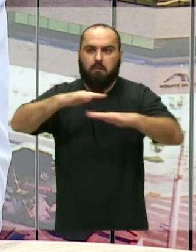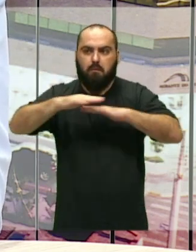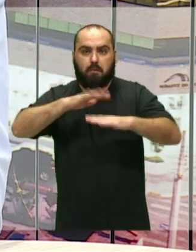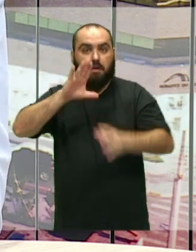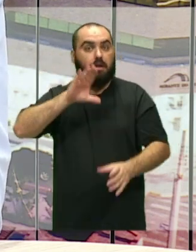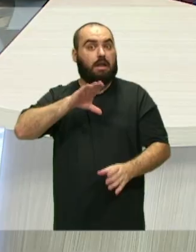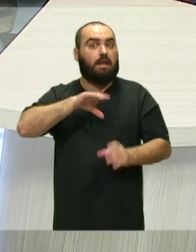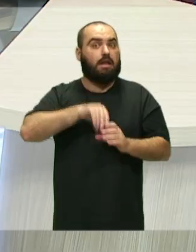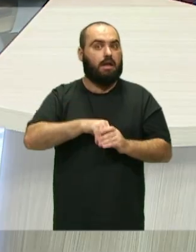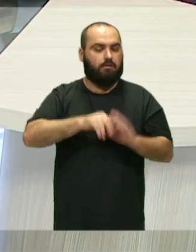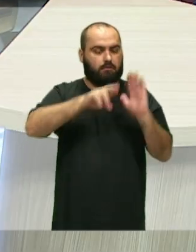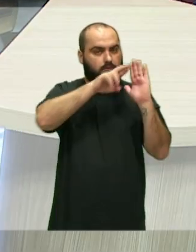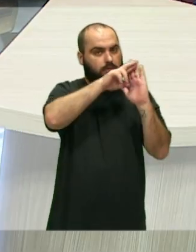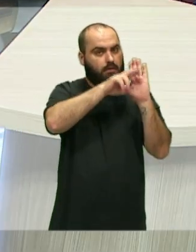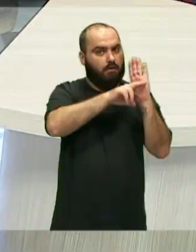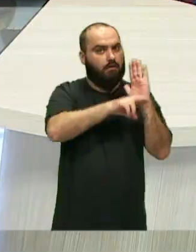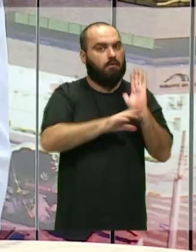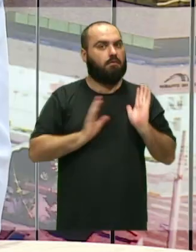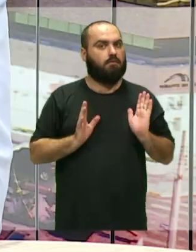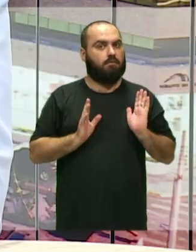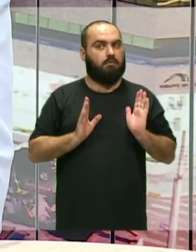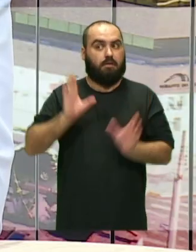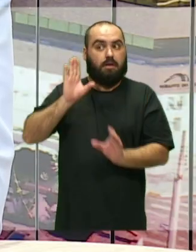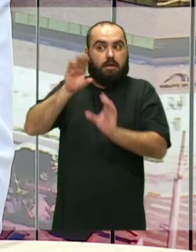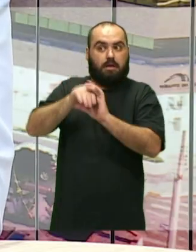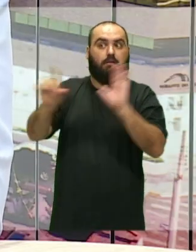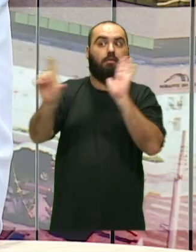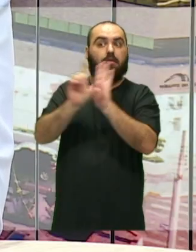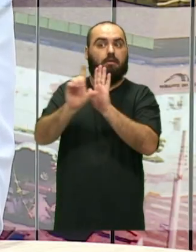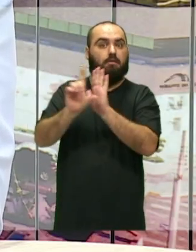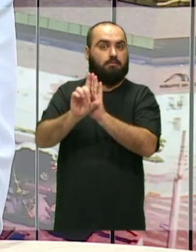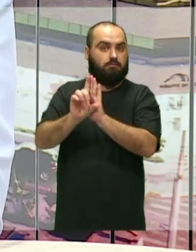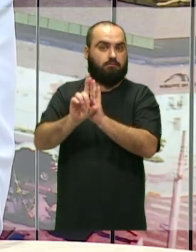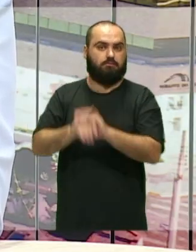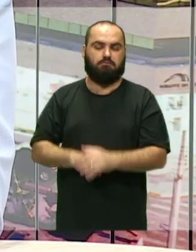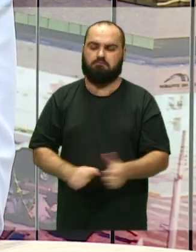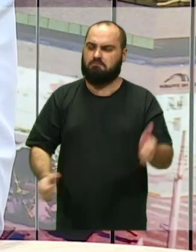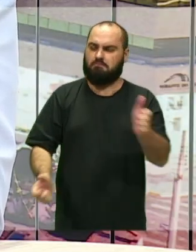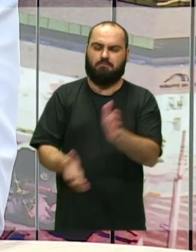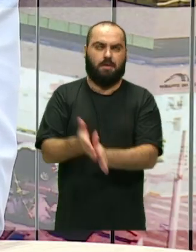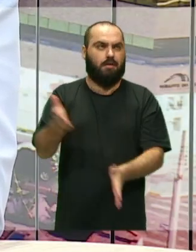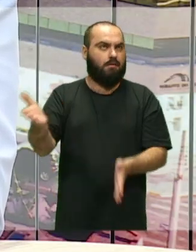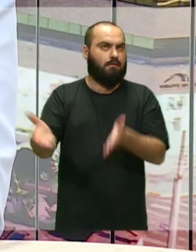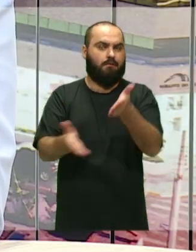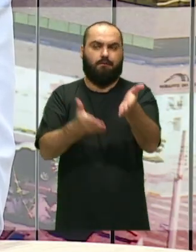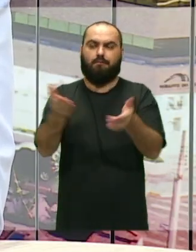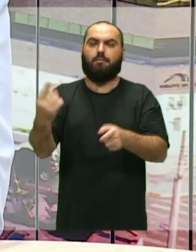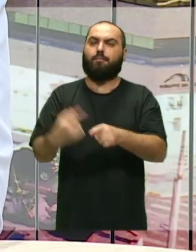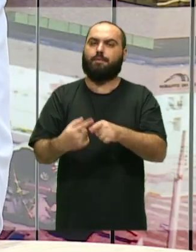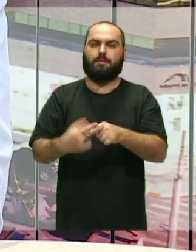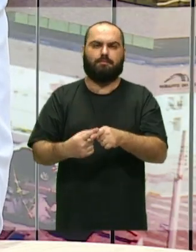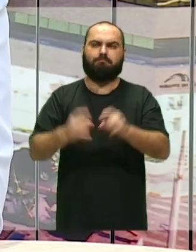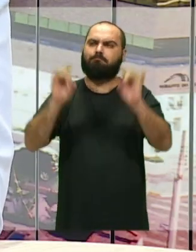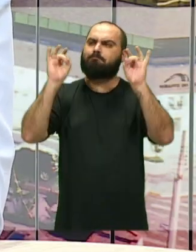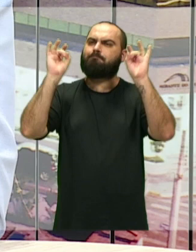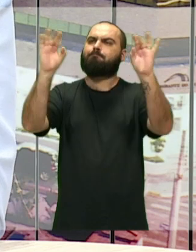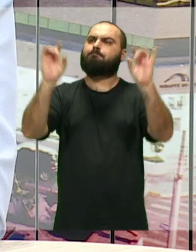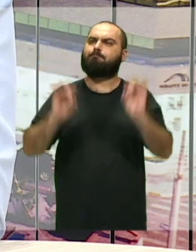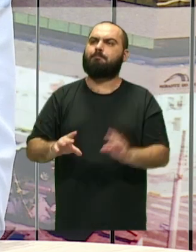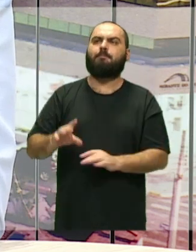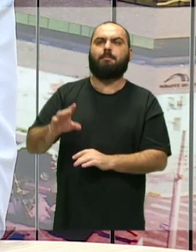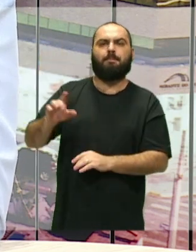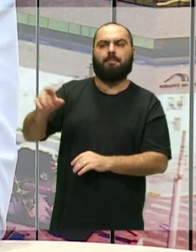mais dentro das regras dentro das leis desta foi maravilhoso porque foi fenomenal ver eles